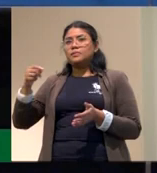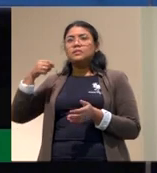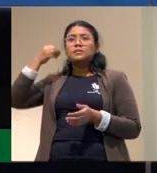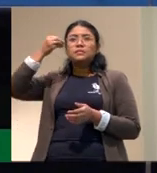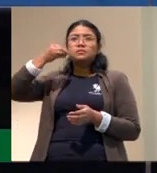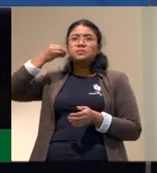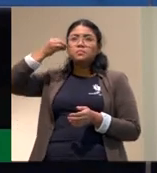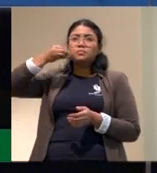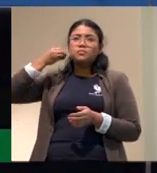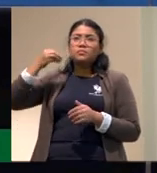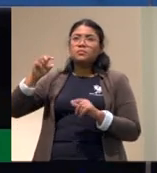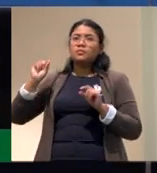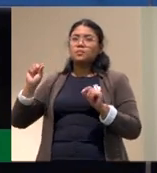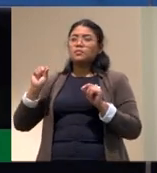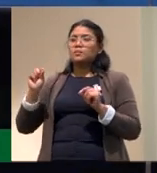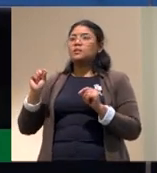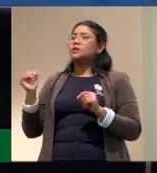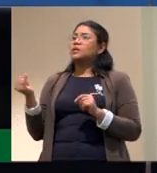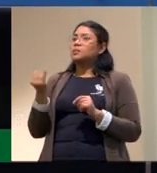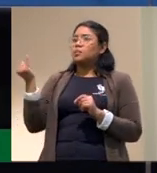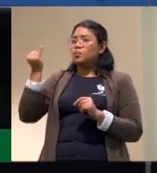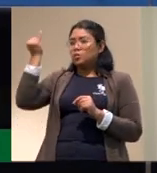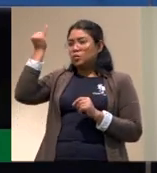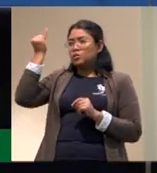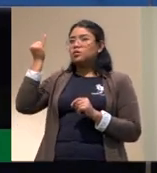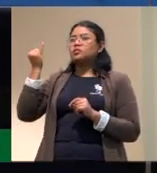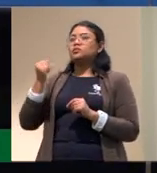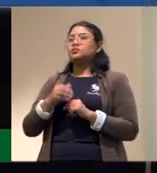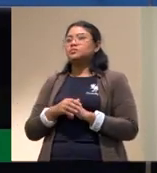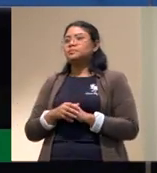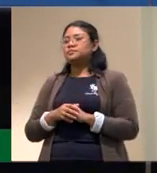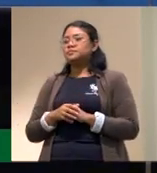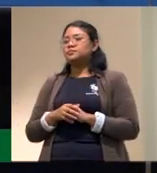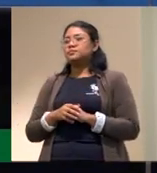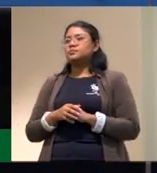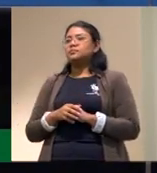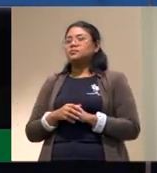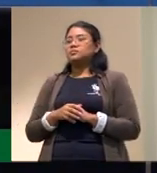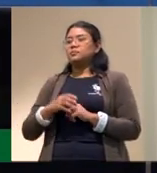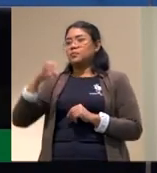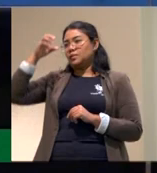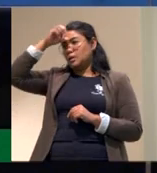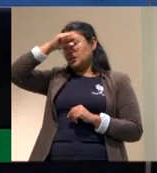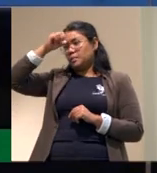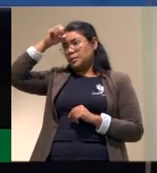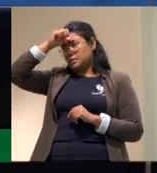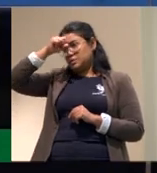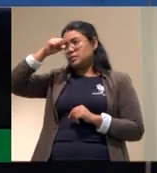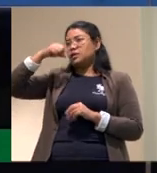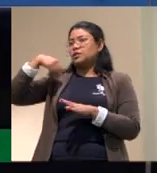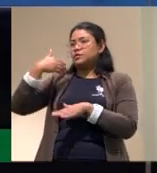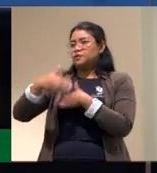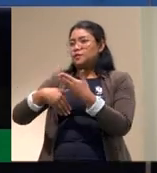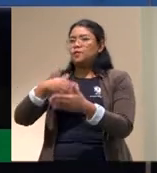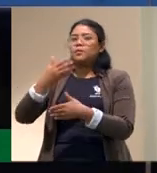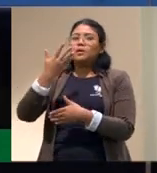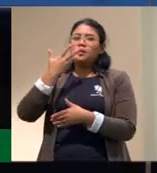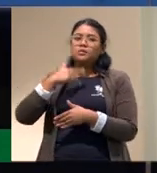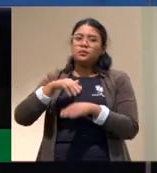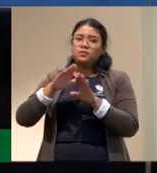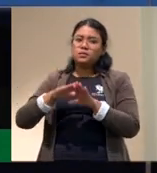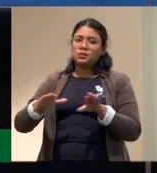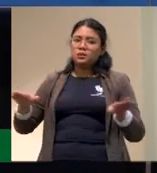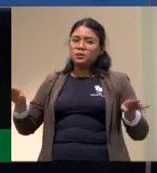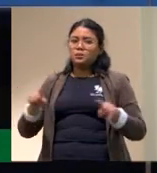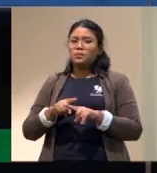experiência, elas são fundamentais, essas experiências, para a aprendizagem, para o desenvolvimento das crianças, mas